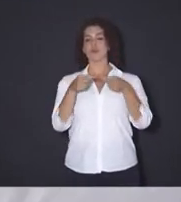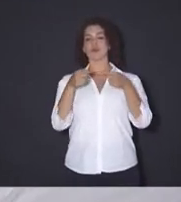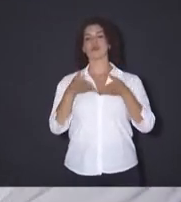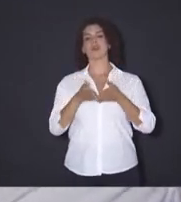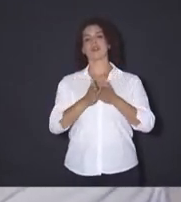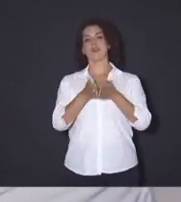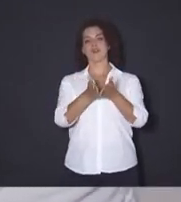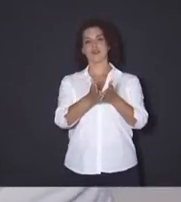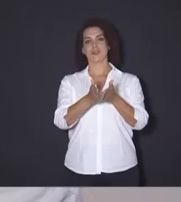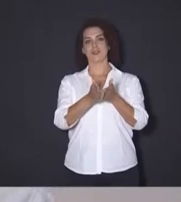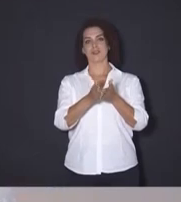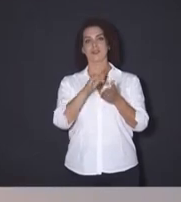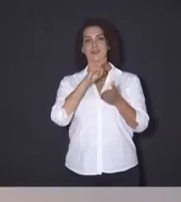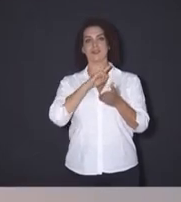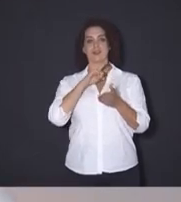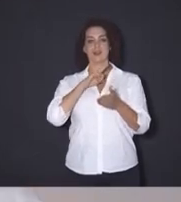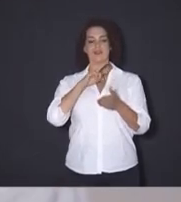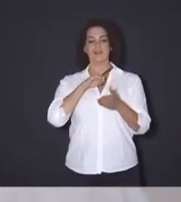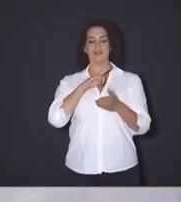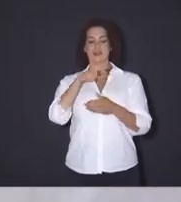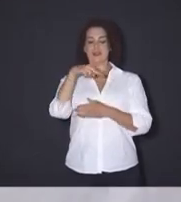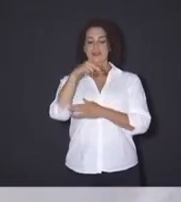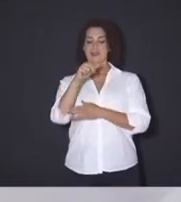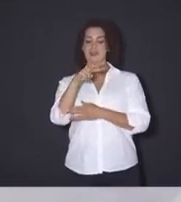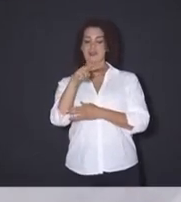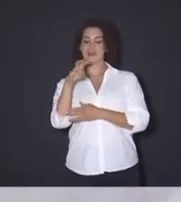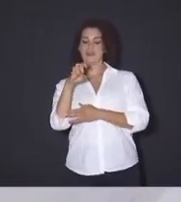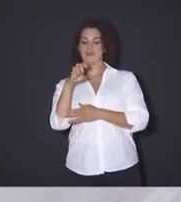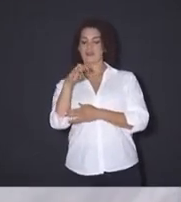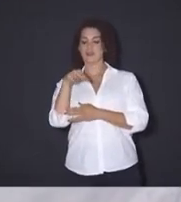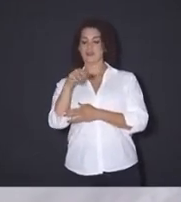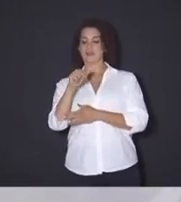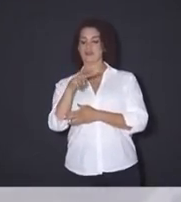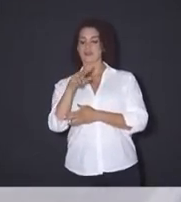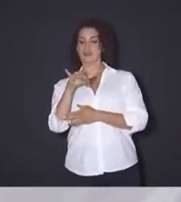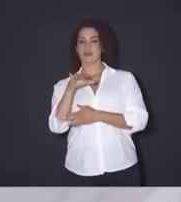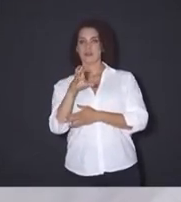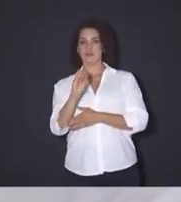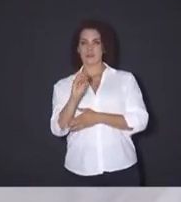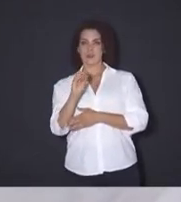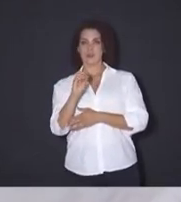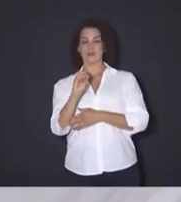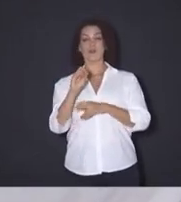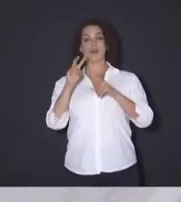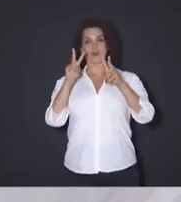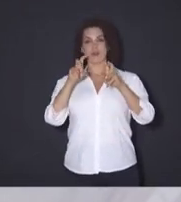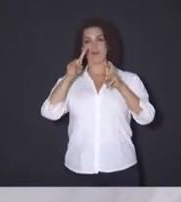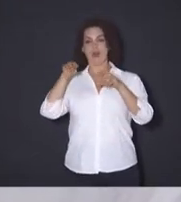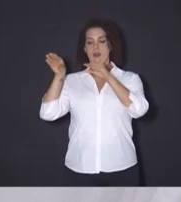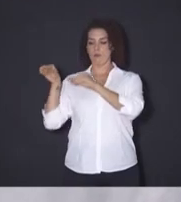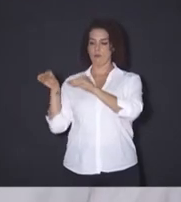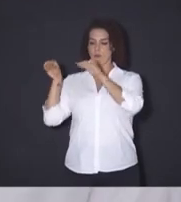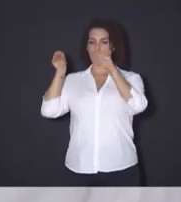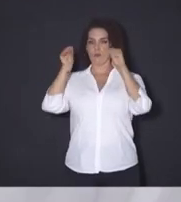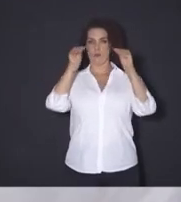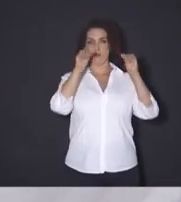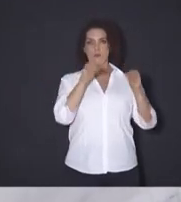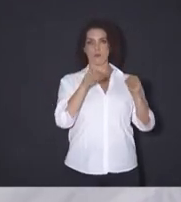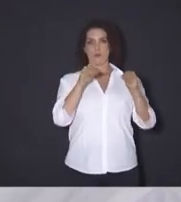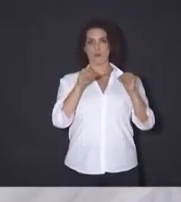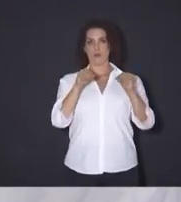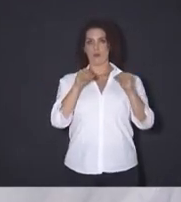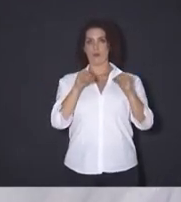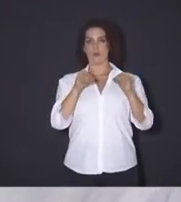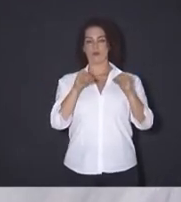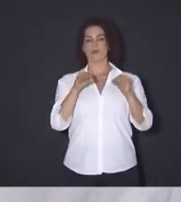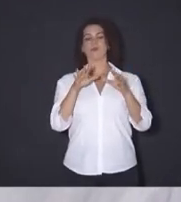nave navio moody's é africano falando sobre essa questão do deslocamento né da travessia dos navios